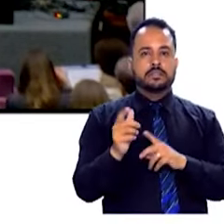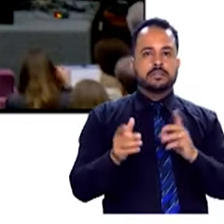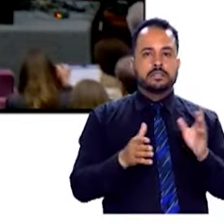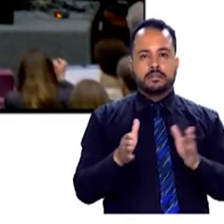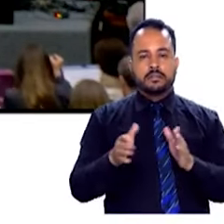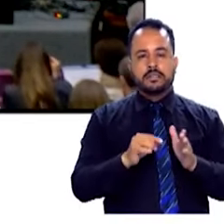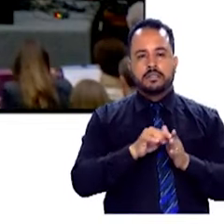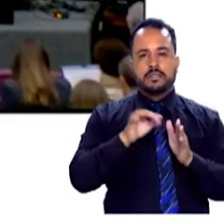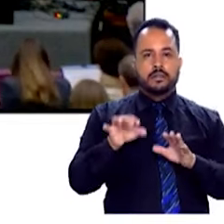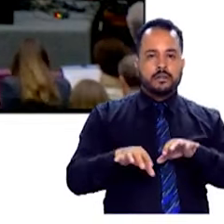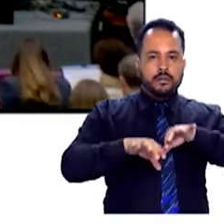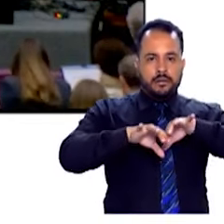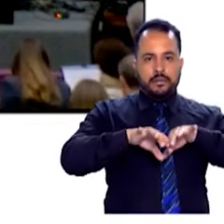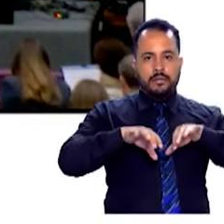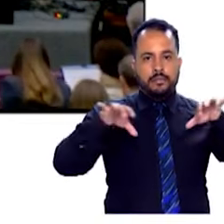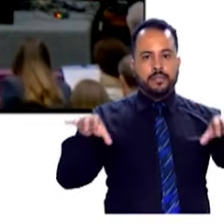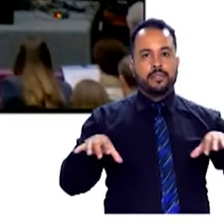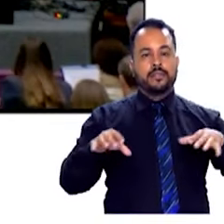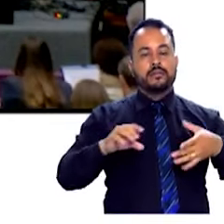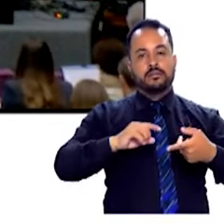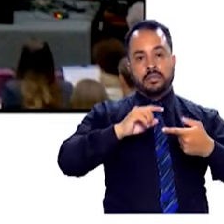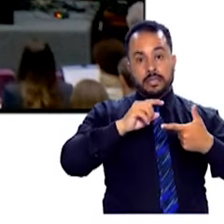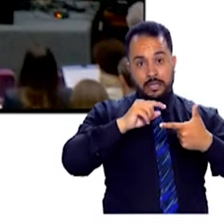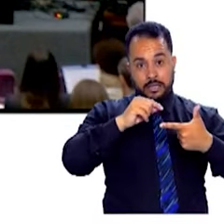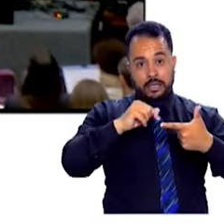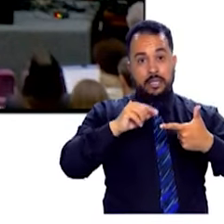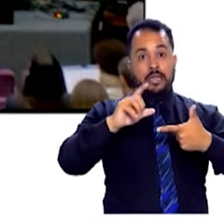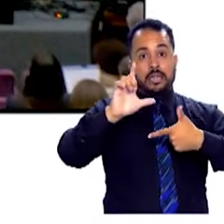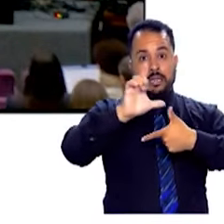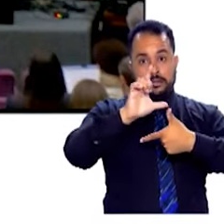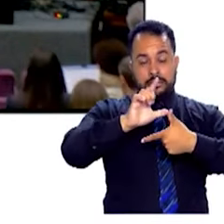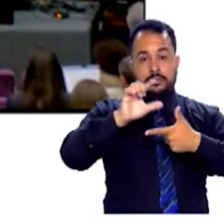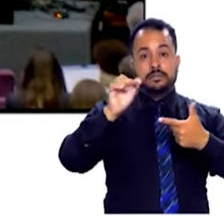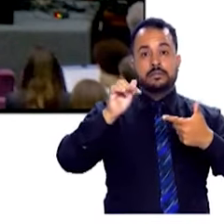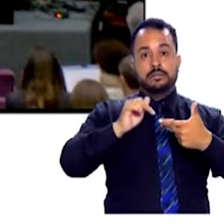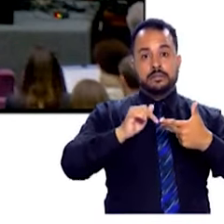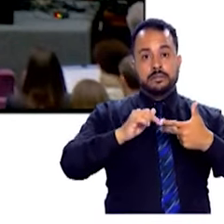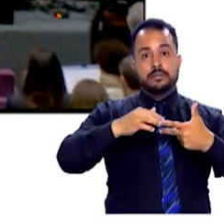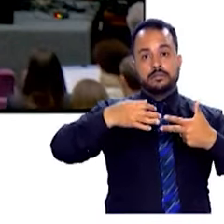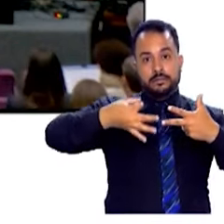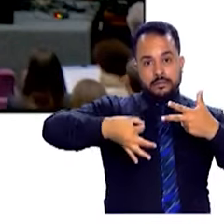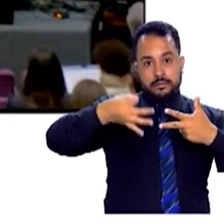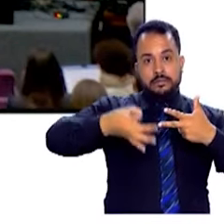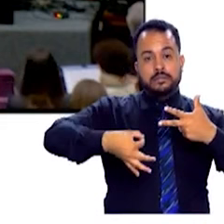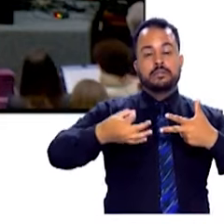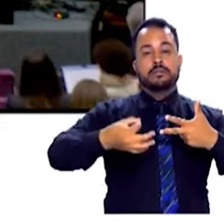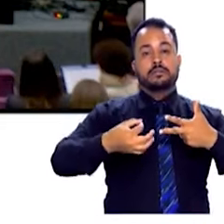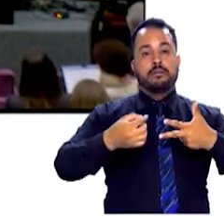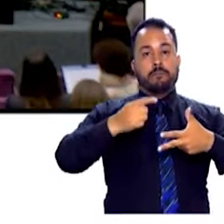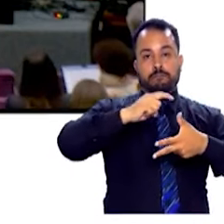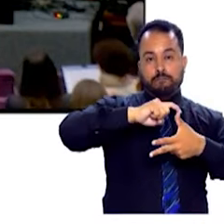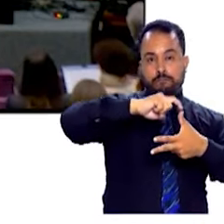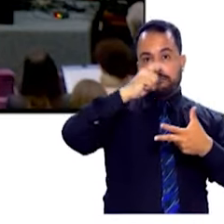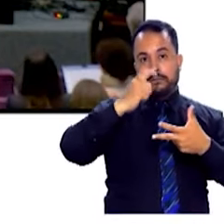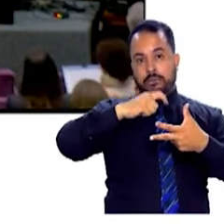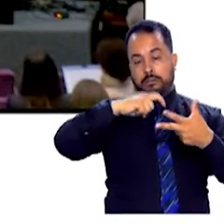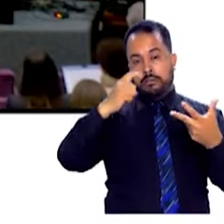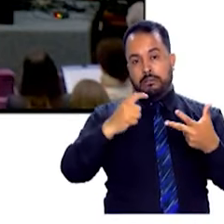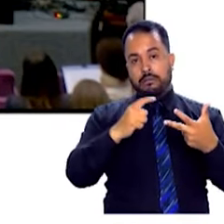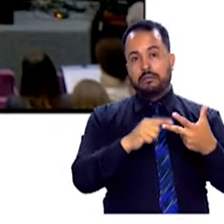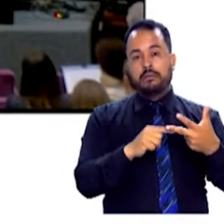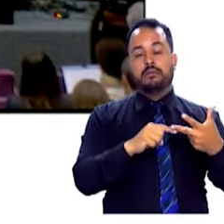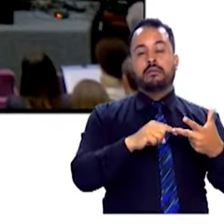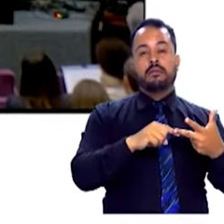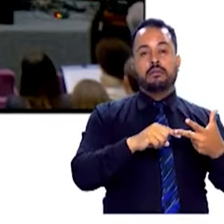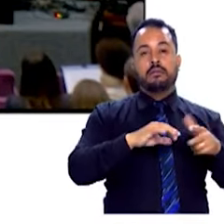separação oficial entre o legislativo e o judiciário na prática já há muito tempo e legalmente já há muito tempo mas em 2009 quando